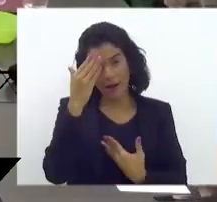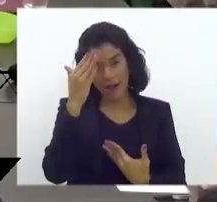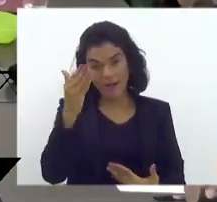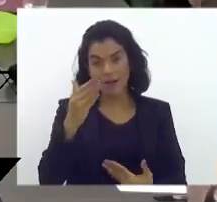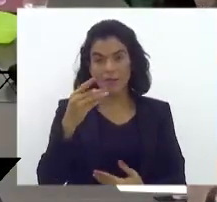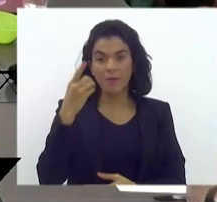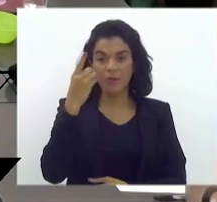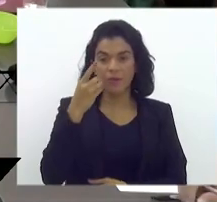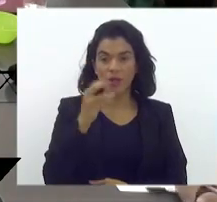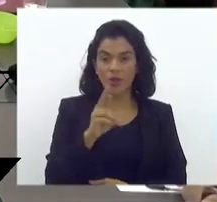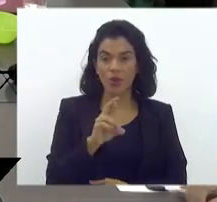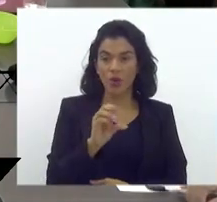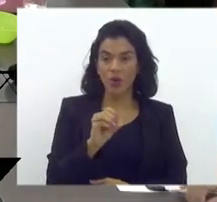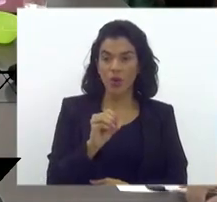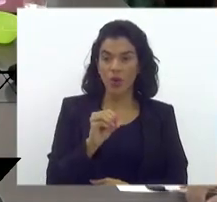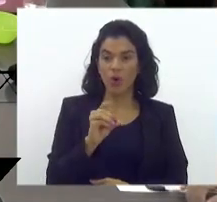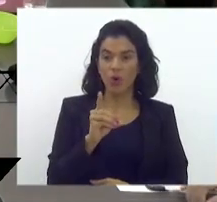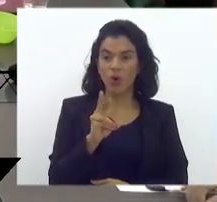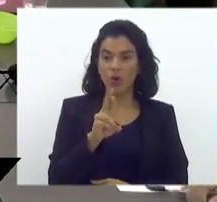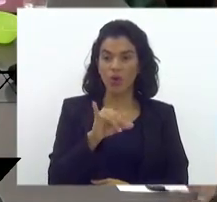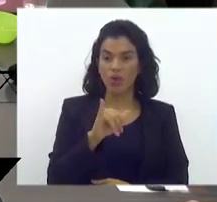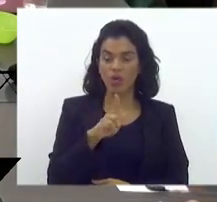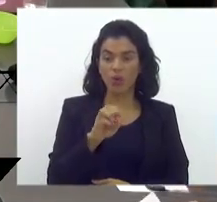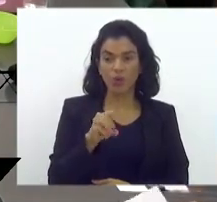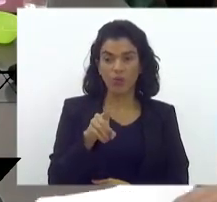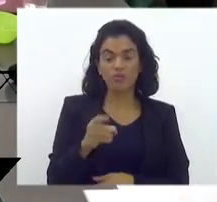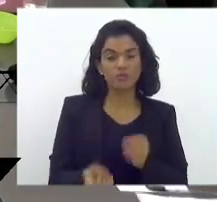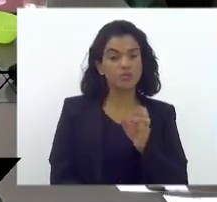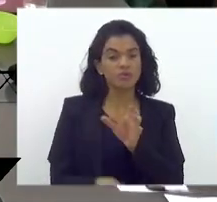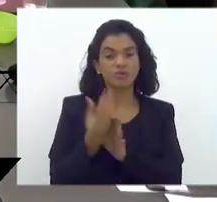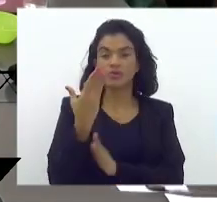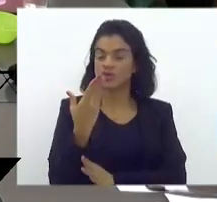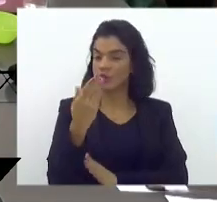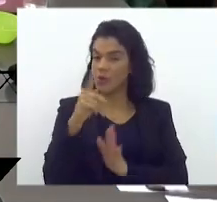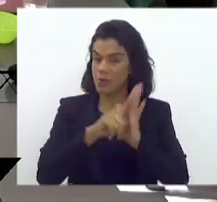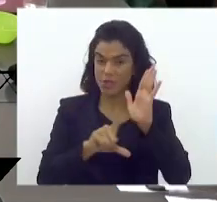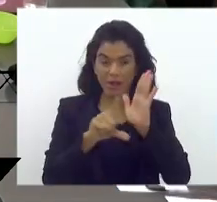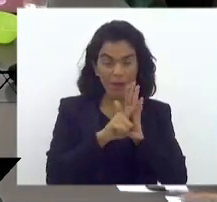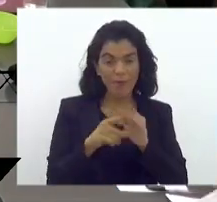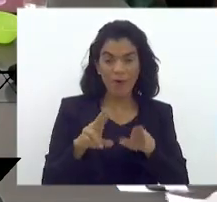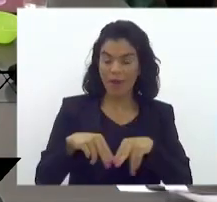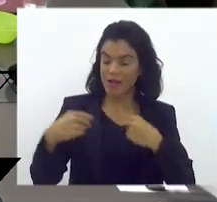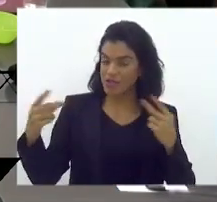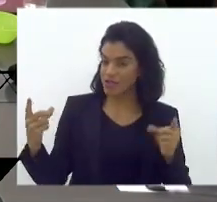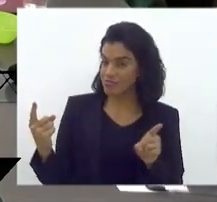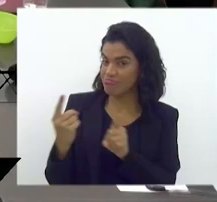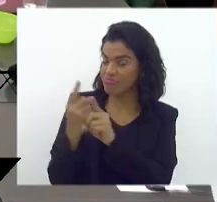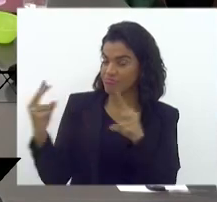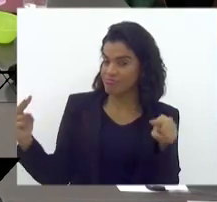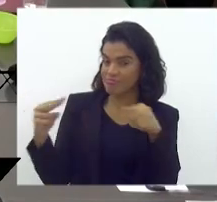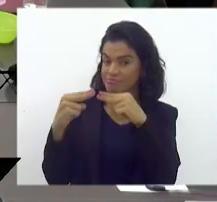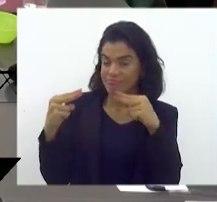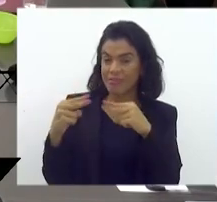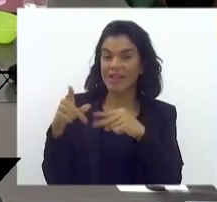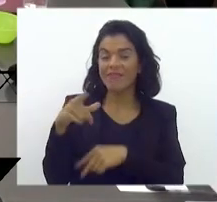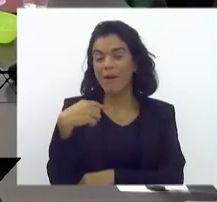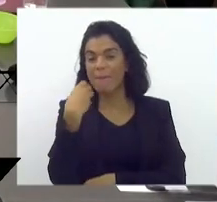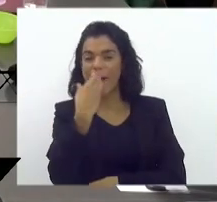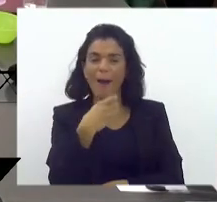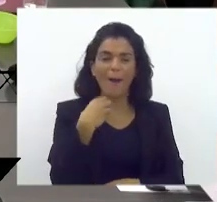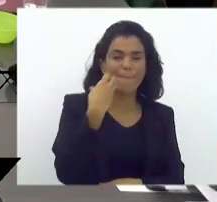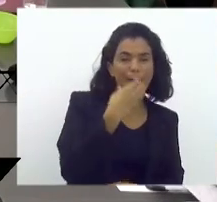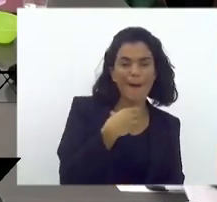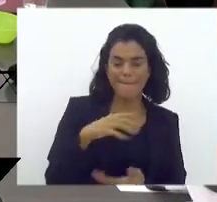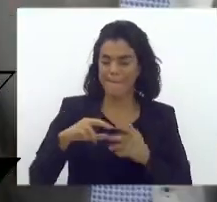Rodrigo Amorim, porque esse projeto de lei surgiu, como ele falou, fruto de um encontro nosso. O deputado Rodrigo Amorim estava cantando na hora,